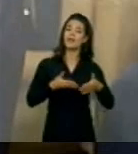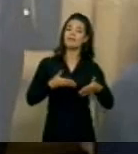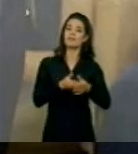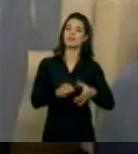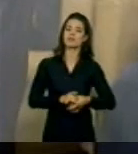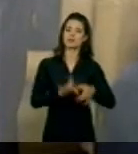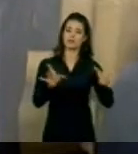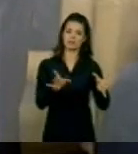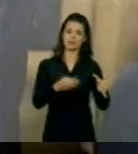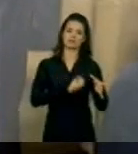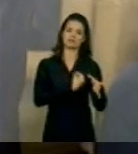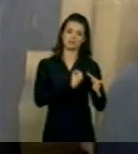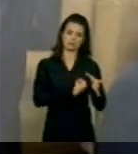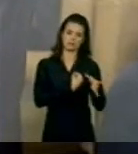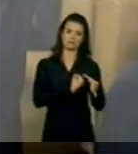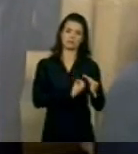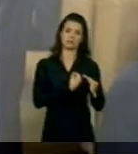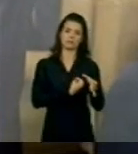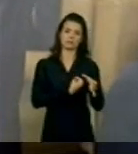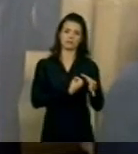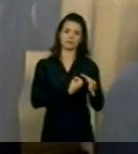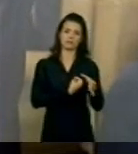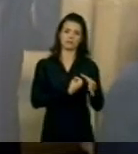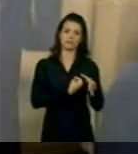de limitação à liberdade de locomoção.